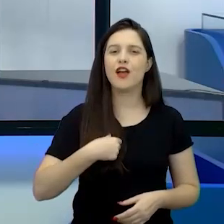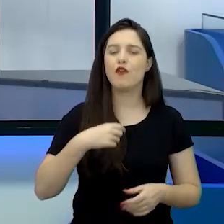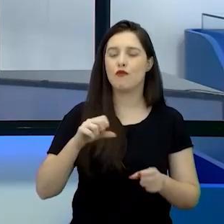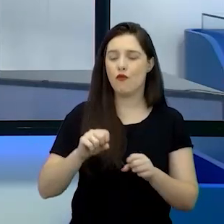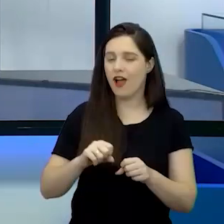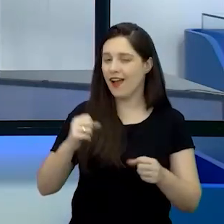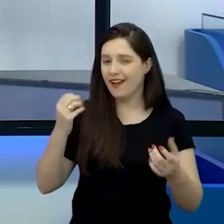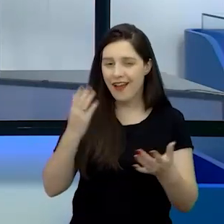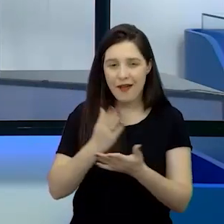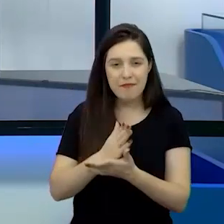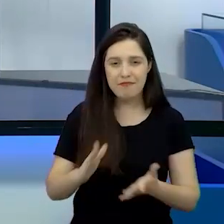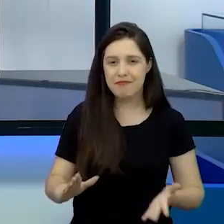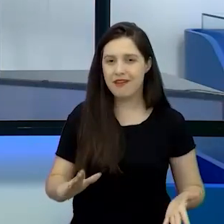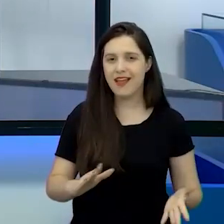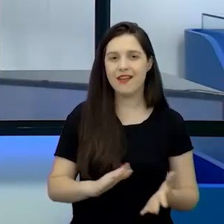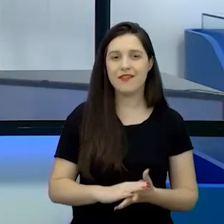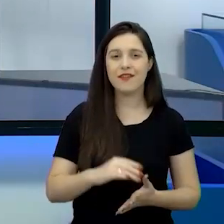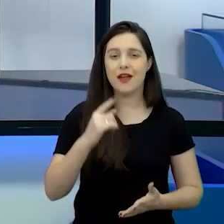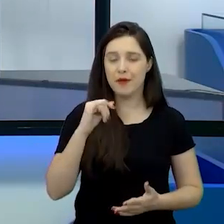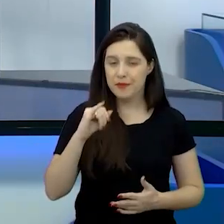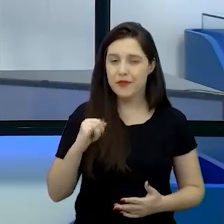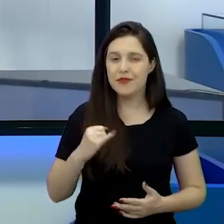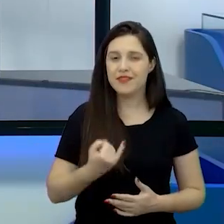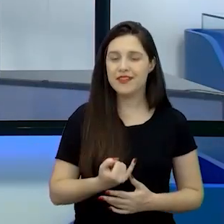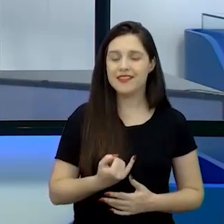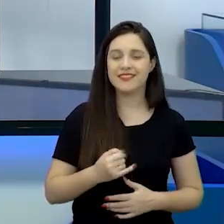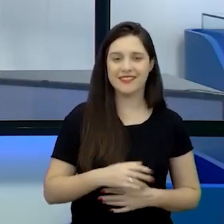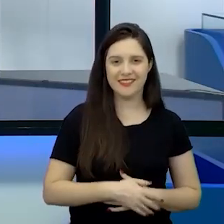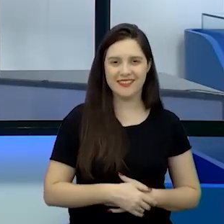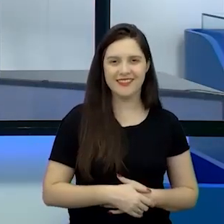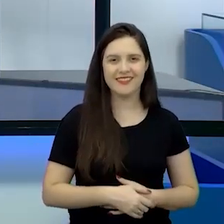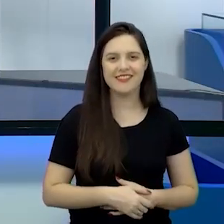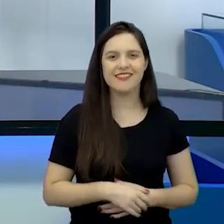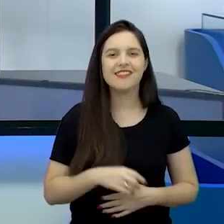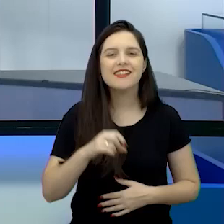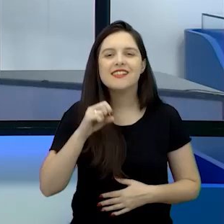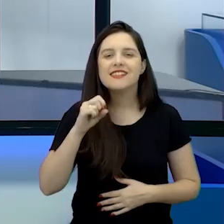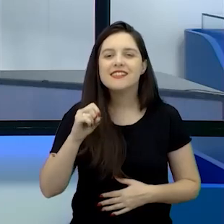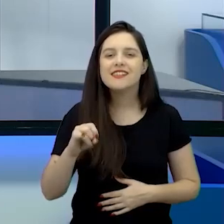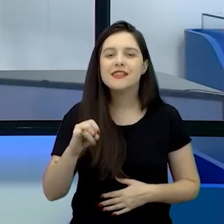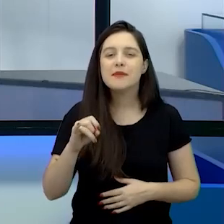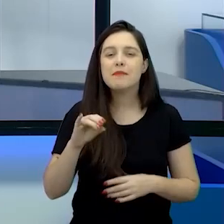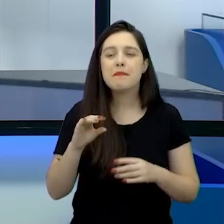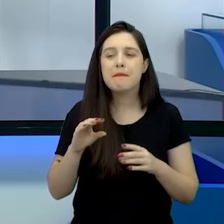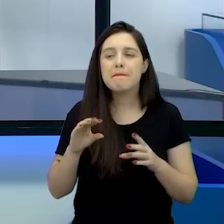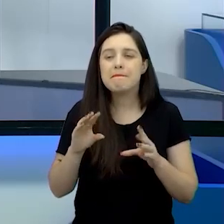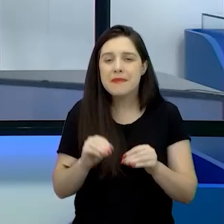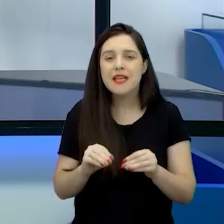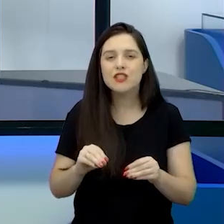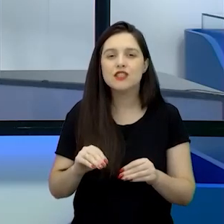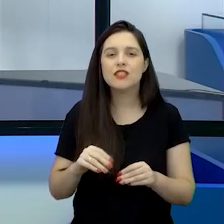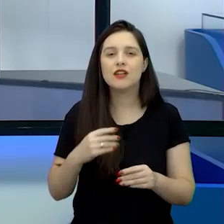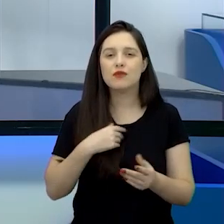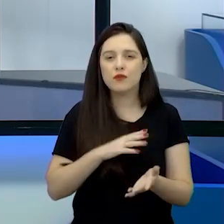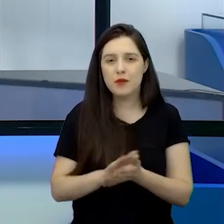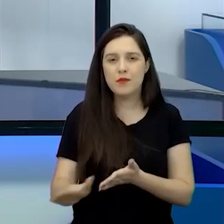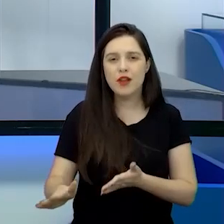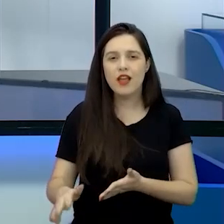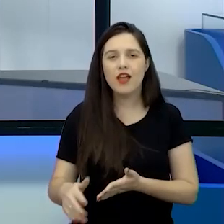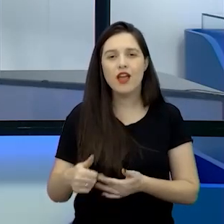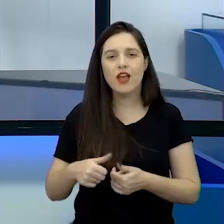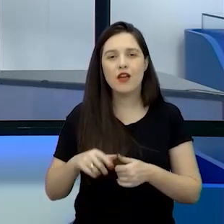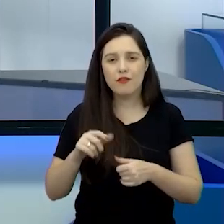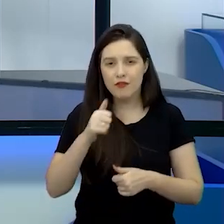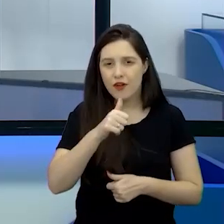aqui e vou embora. Ó, vamos ver, não pode se mexer não. Se mexer, então, olha, eu vou embora. Eu não faço assim,